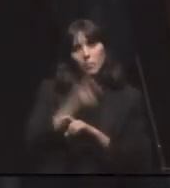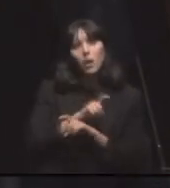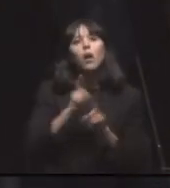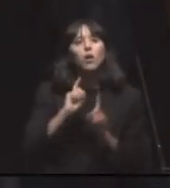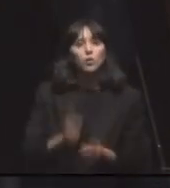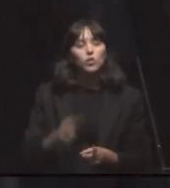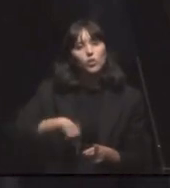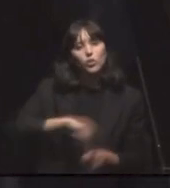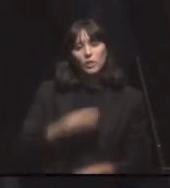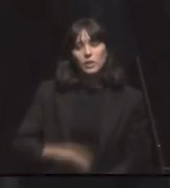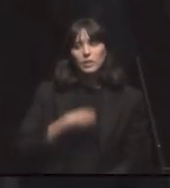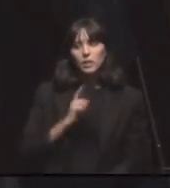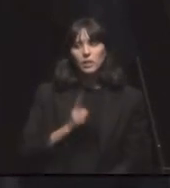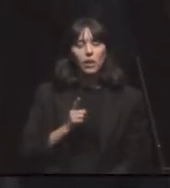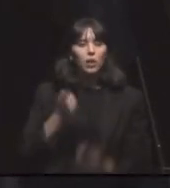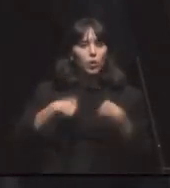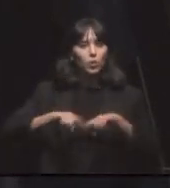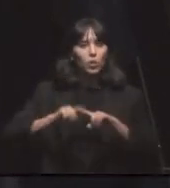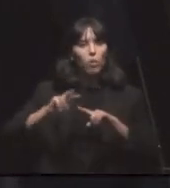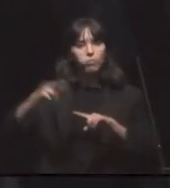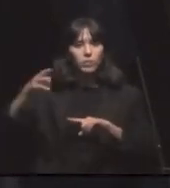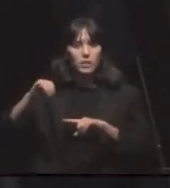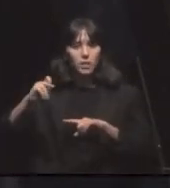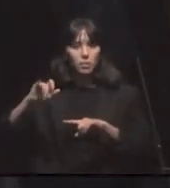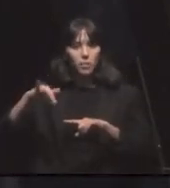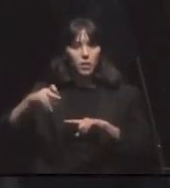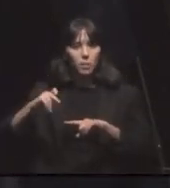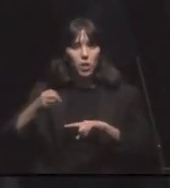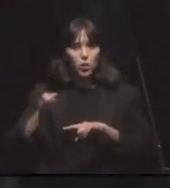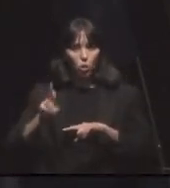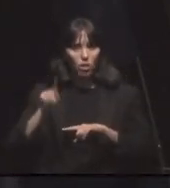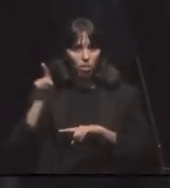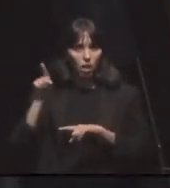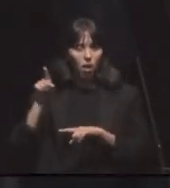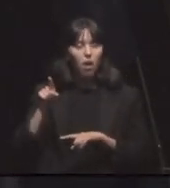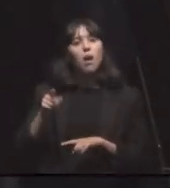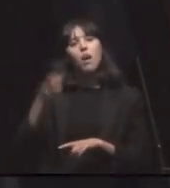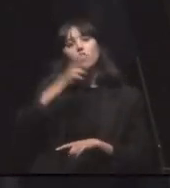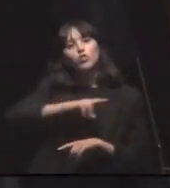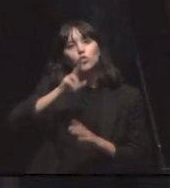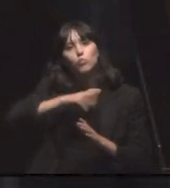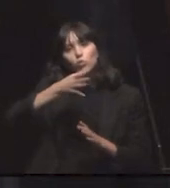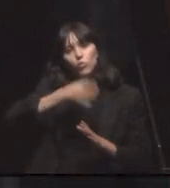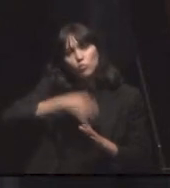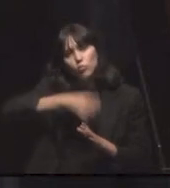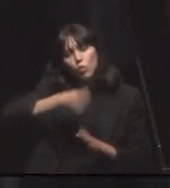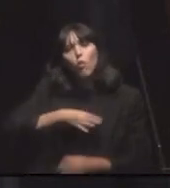o que todos nós sentimos na reunião descentralizada em Santa Maria Maior, em que nos foi dado um relato